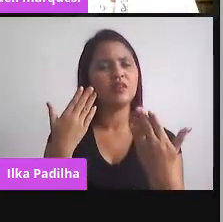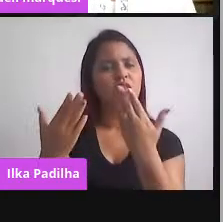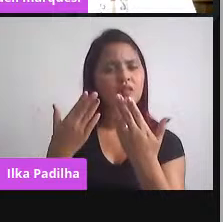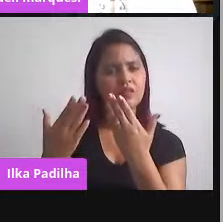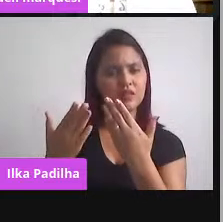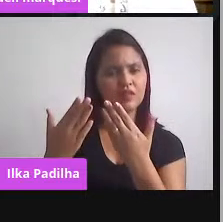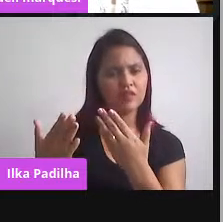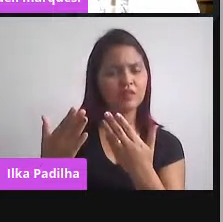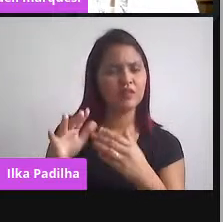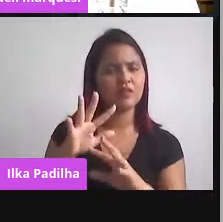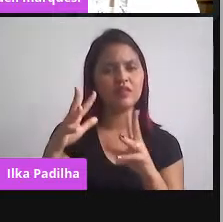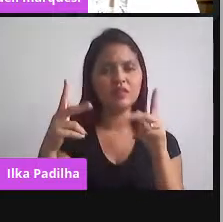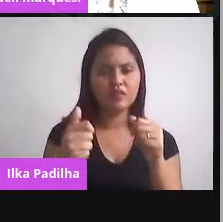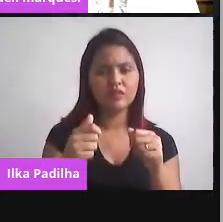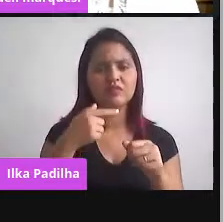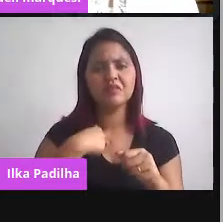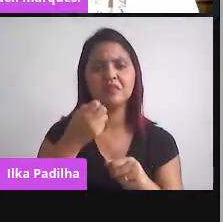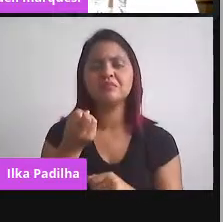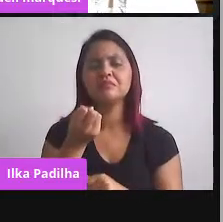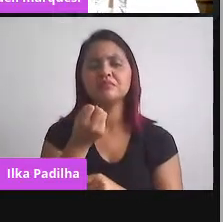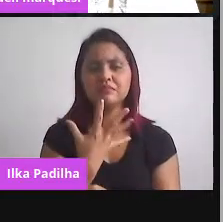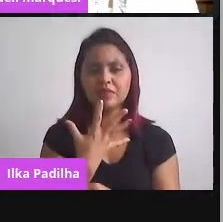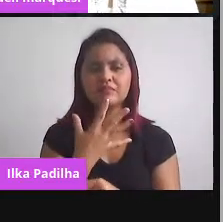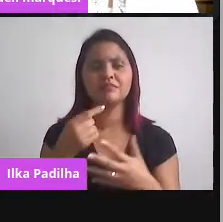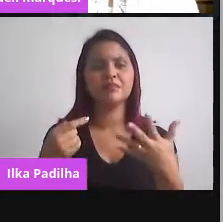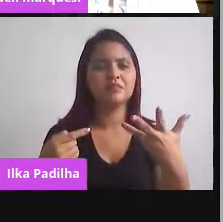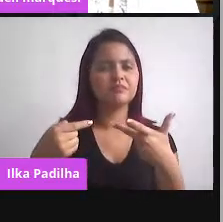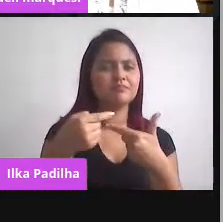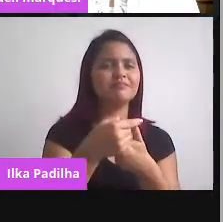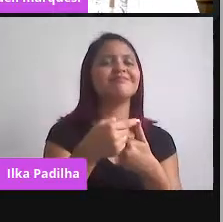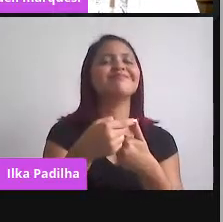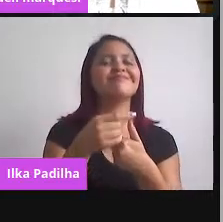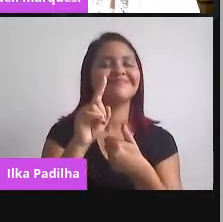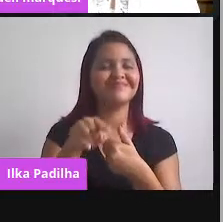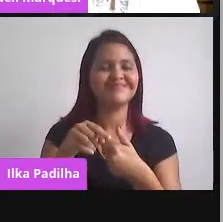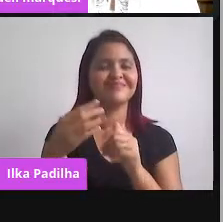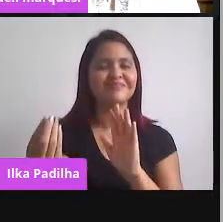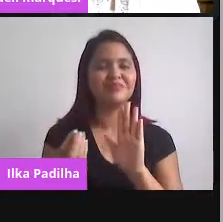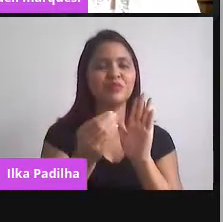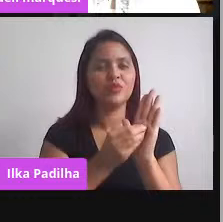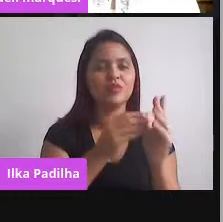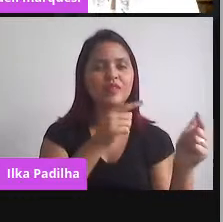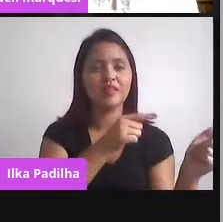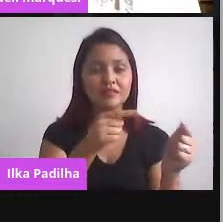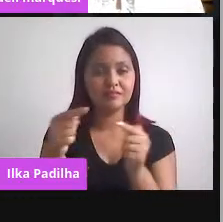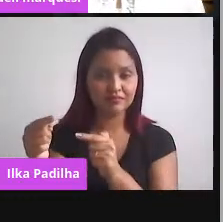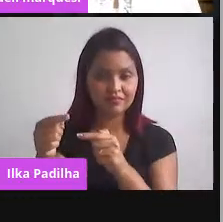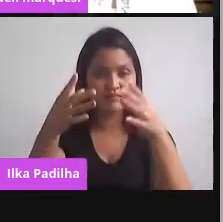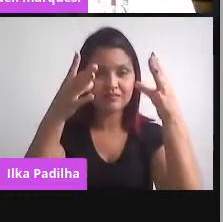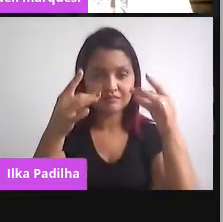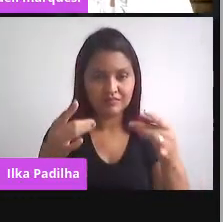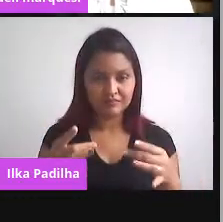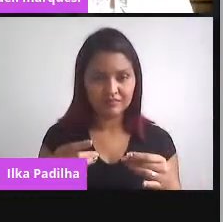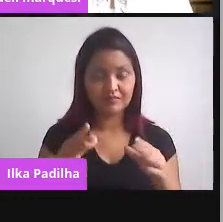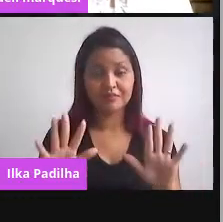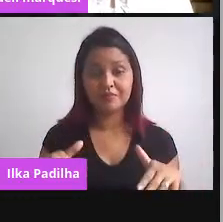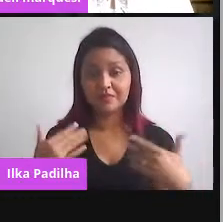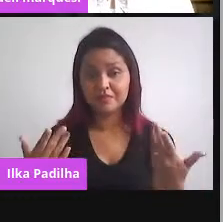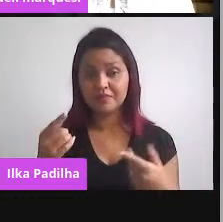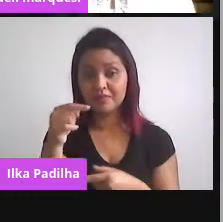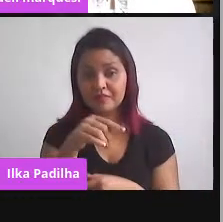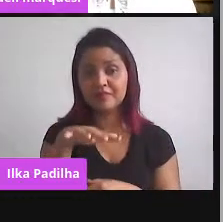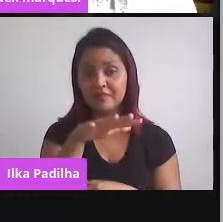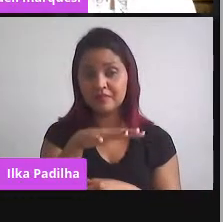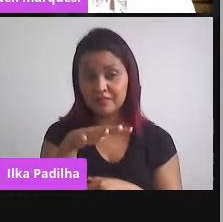comparações, né, tudo isso enriquece muito o sistema descritivo, né? E as sequências descritivas hoje têm,